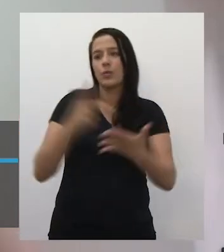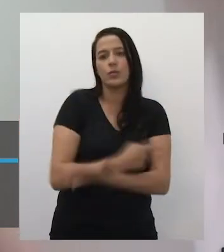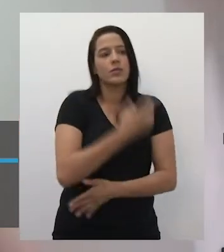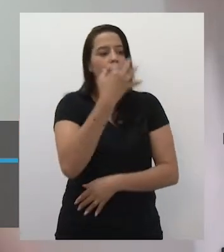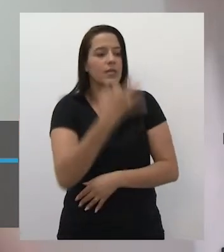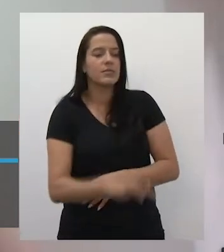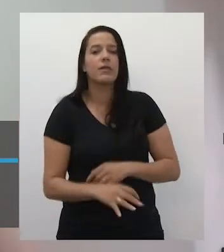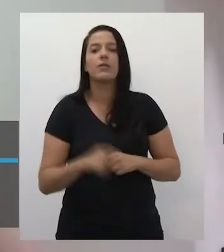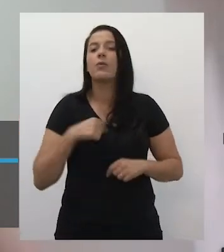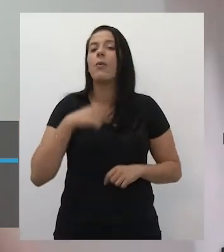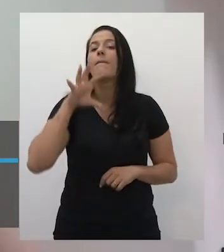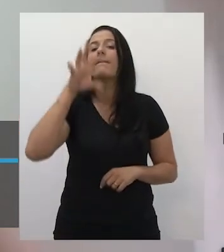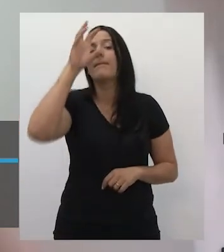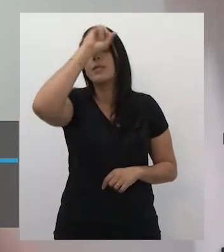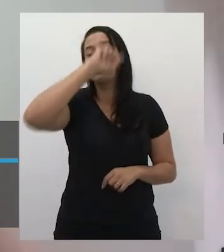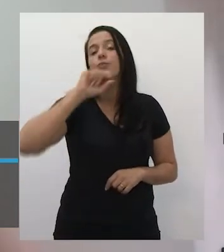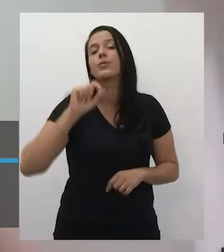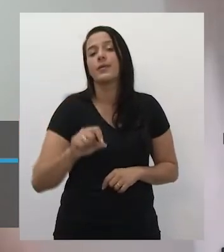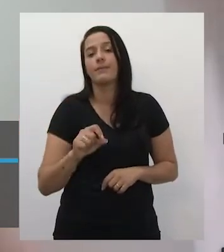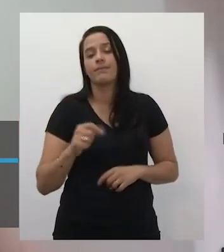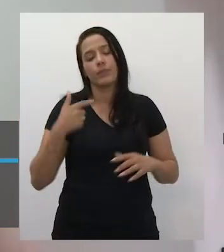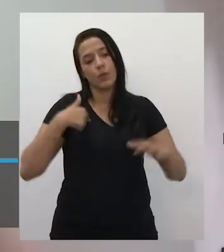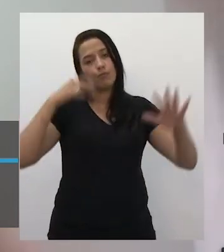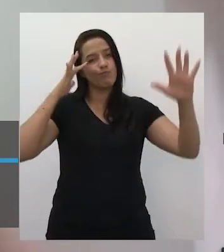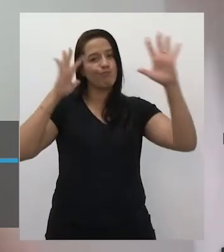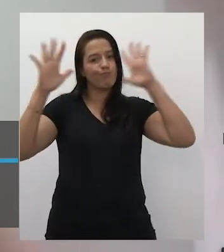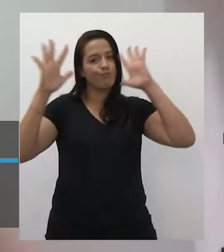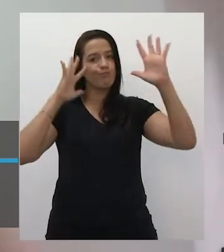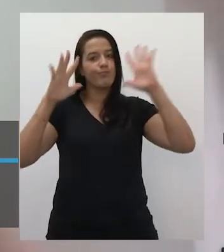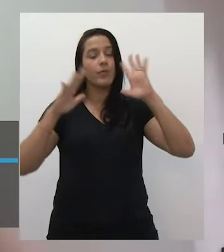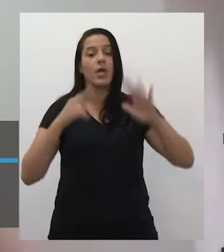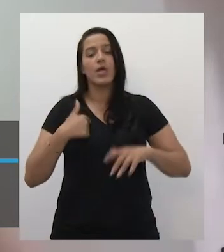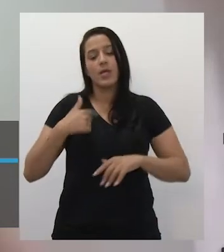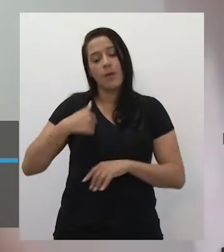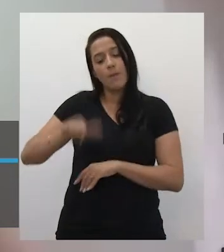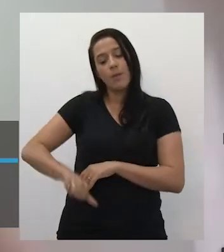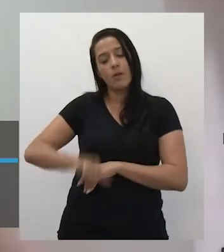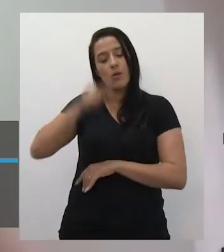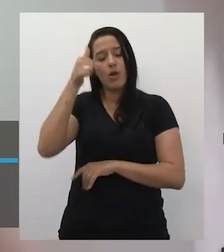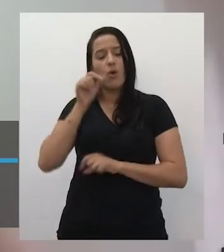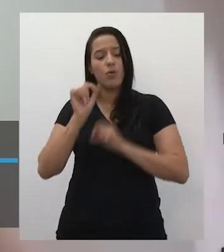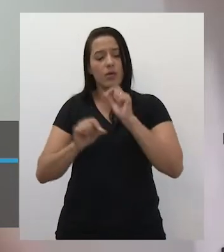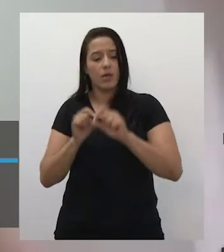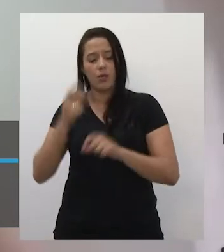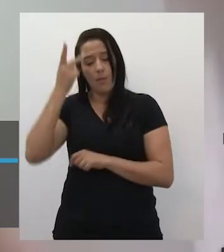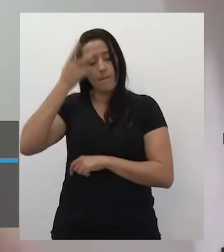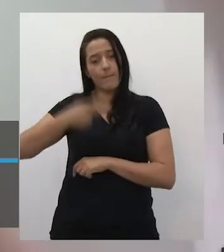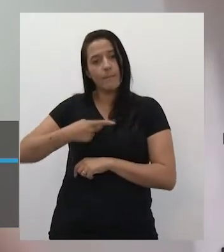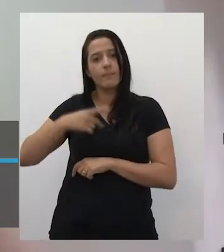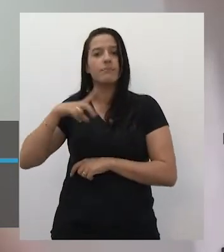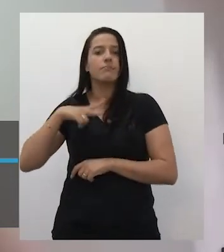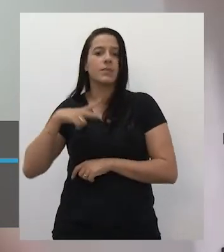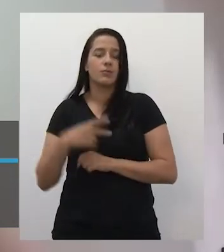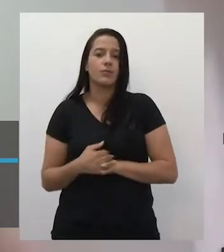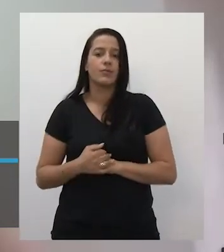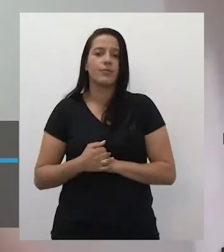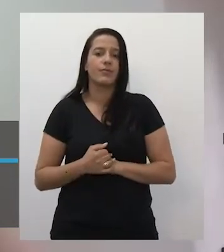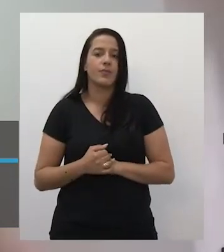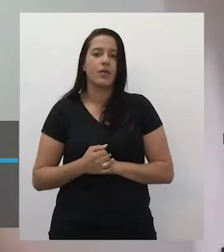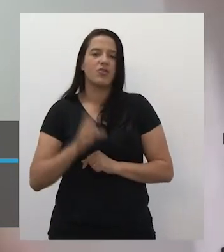que o funcionário público não trabalha. Isso não é verdade. Trabalhamos e trabalhamos muito. Ao final